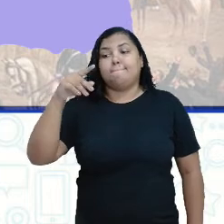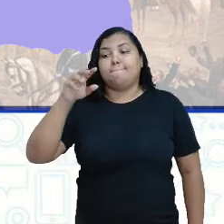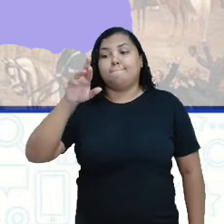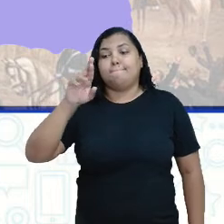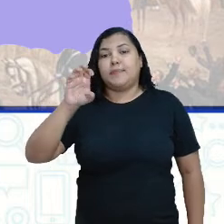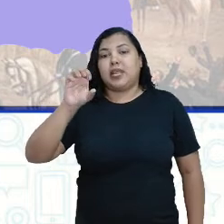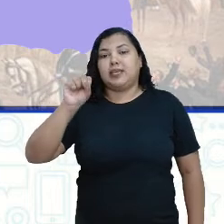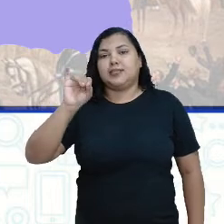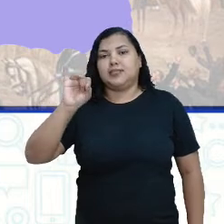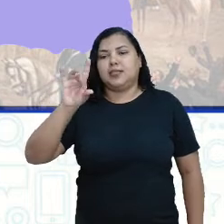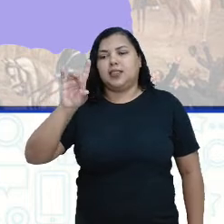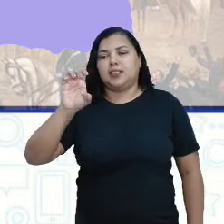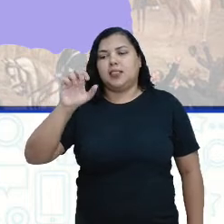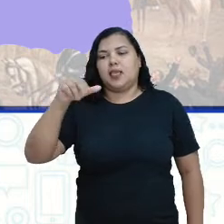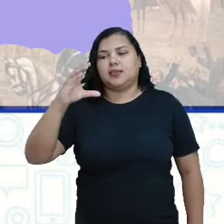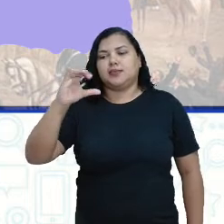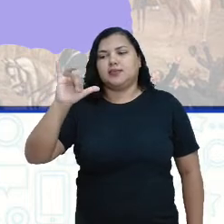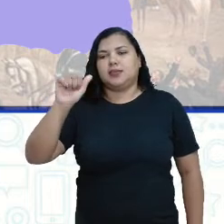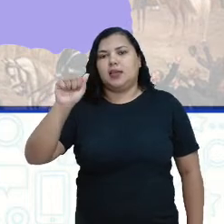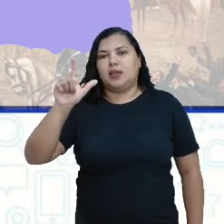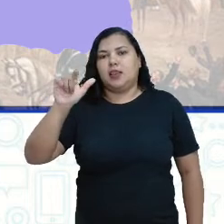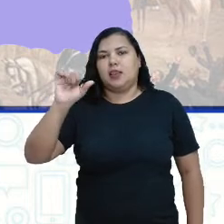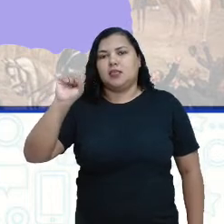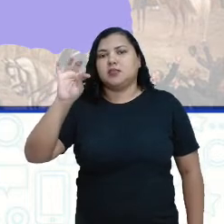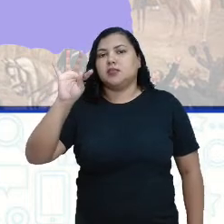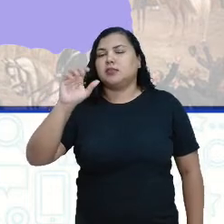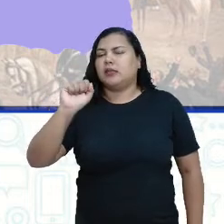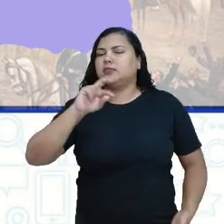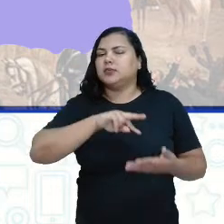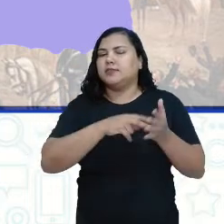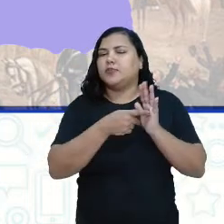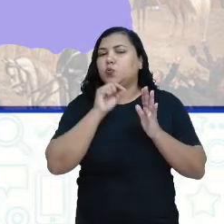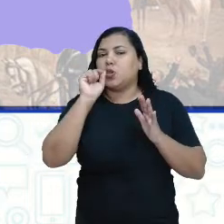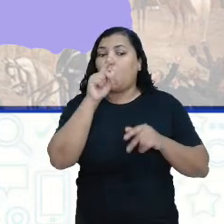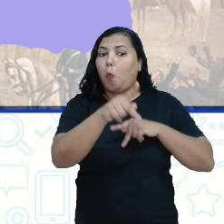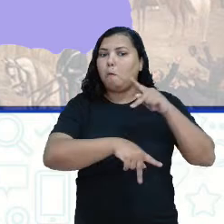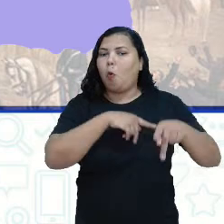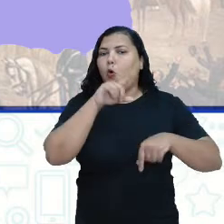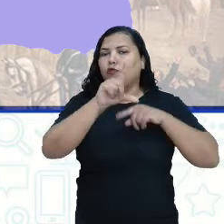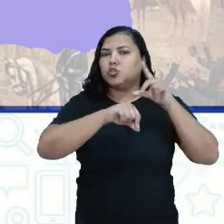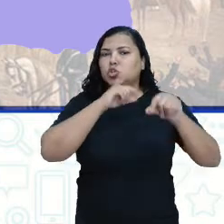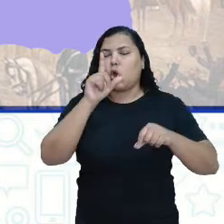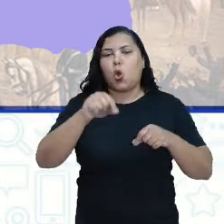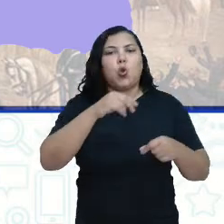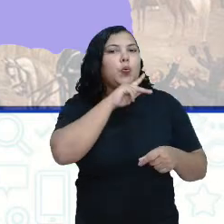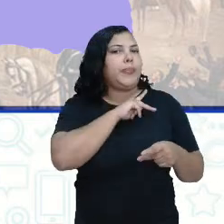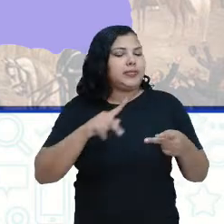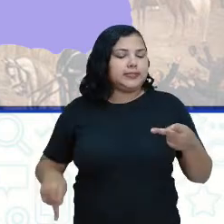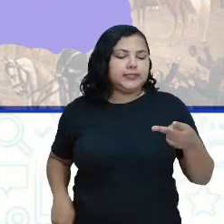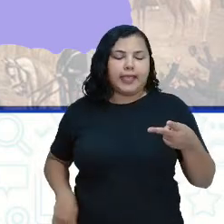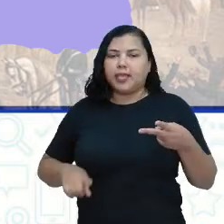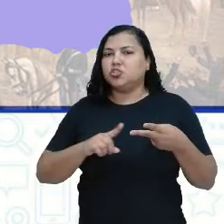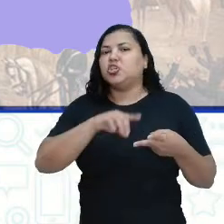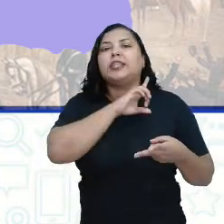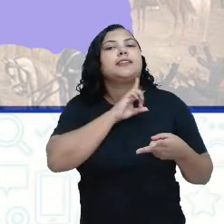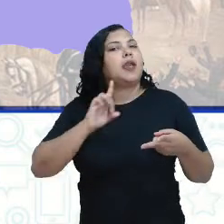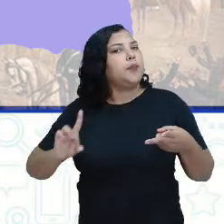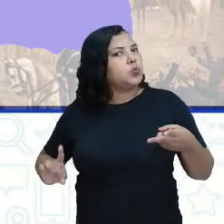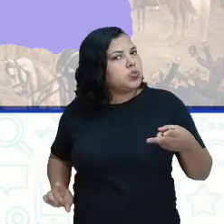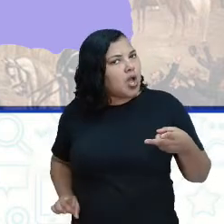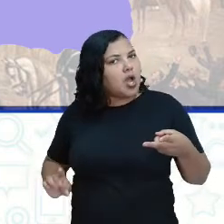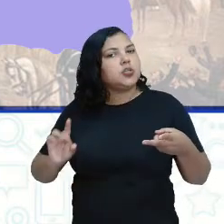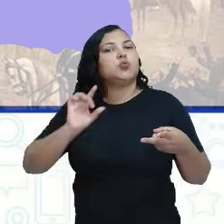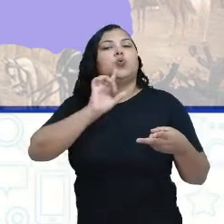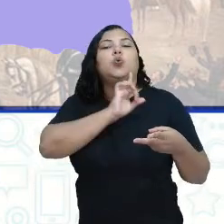os governadores, prefeitos, deputados estaduais, federais, vereadores e senadores pelo